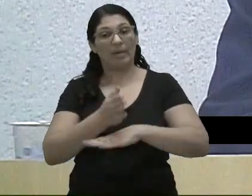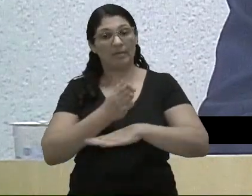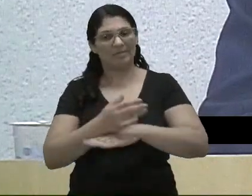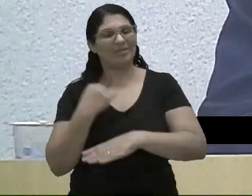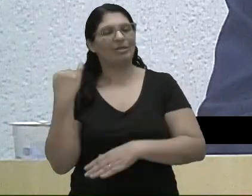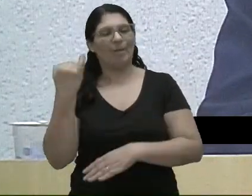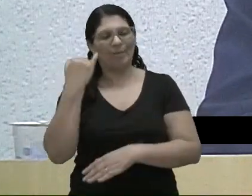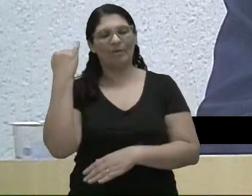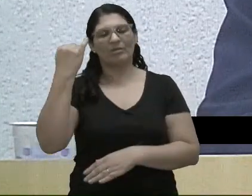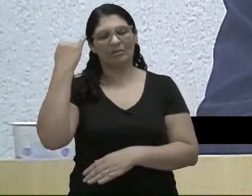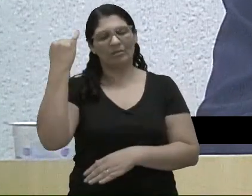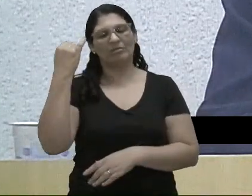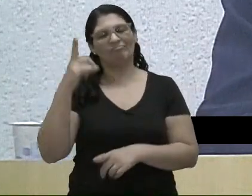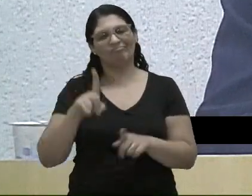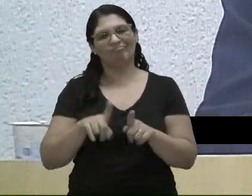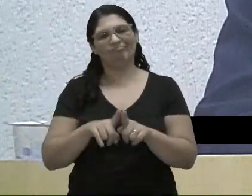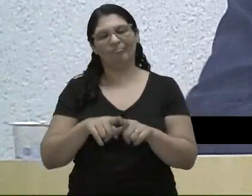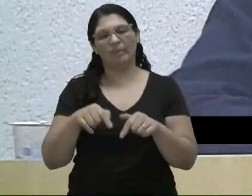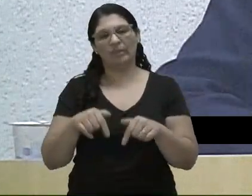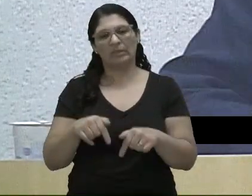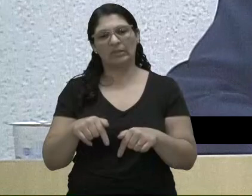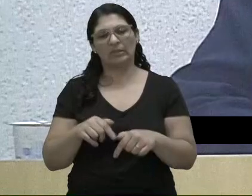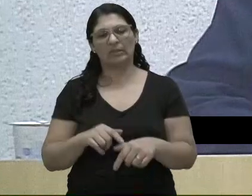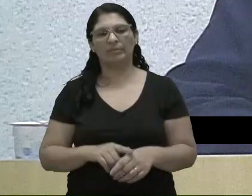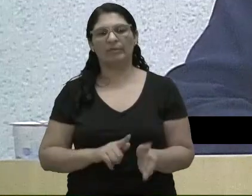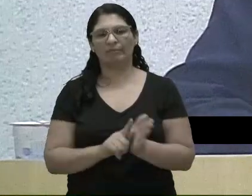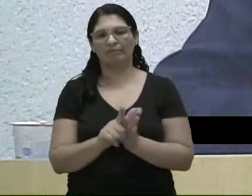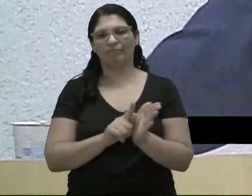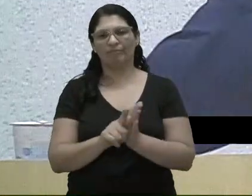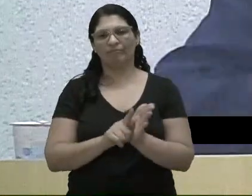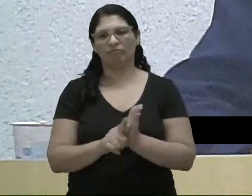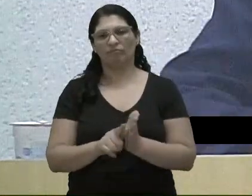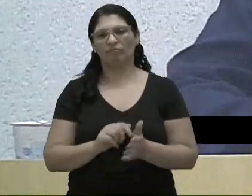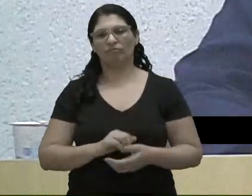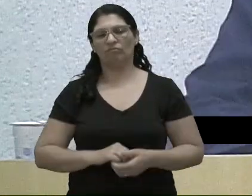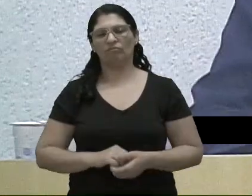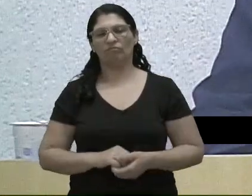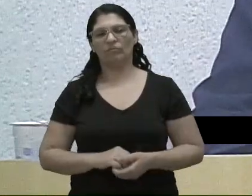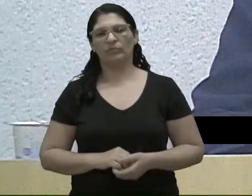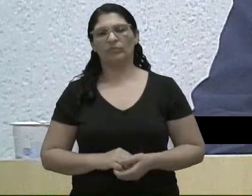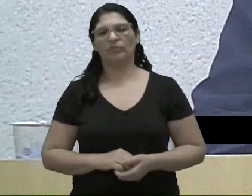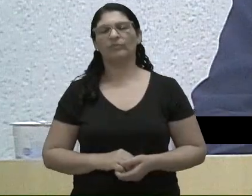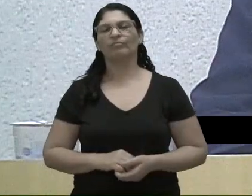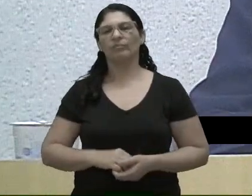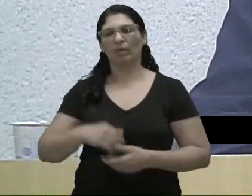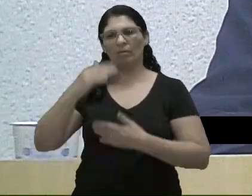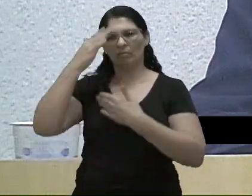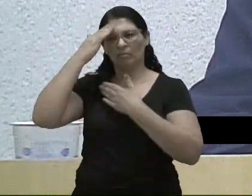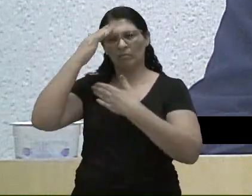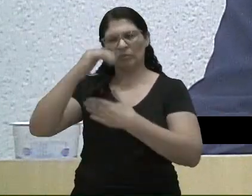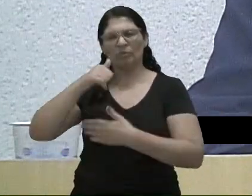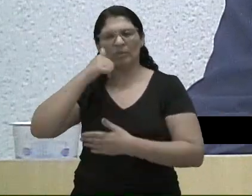muito importante nessa fase da investigação. Senhora Tânia, muito obrigado.